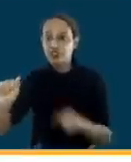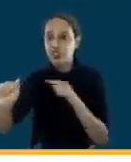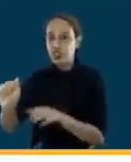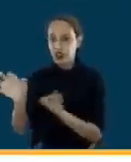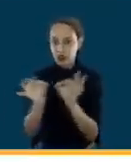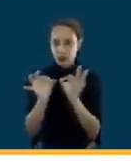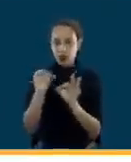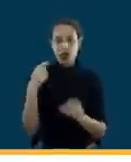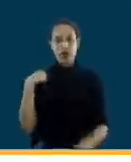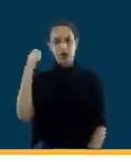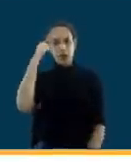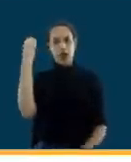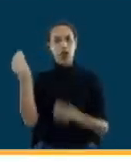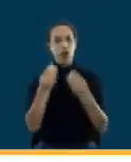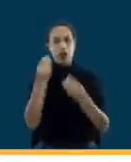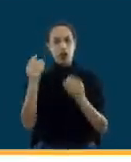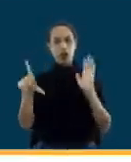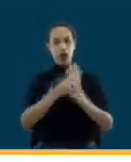lei? Como